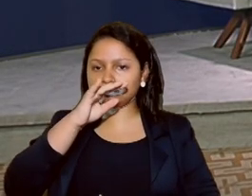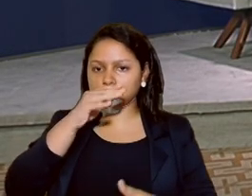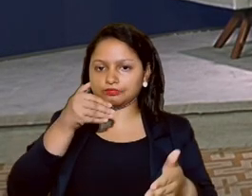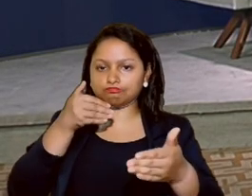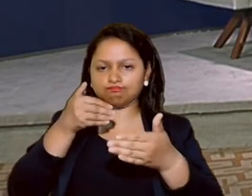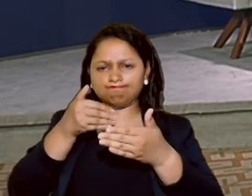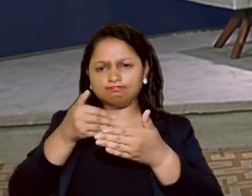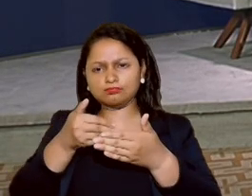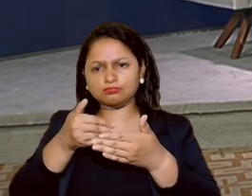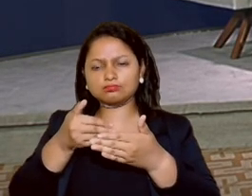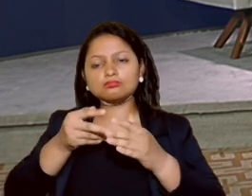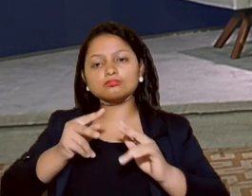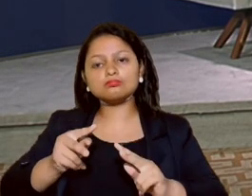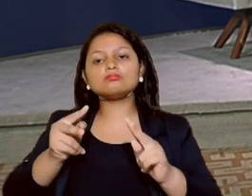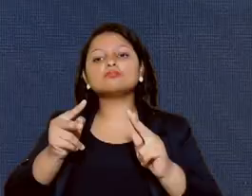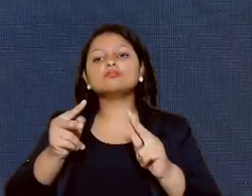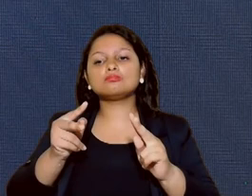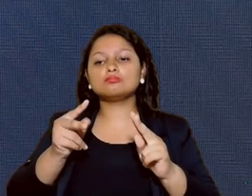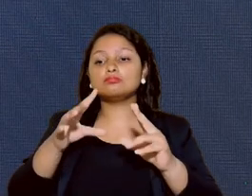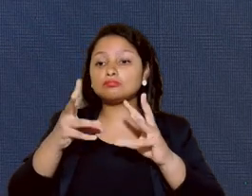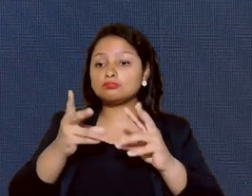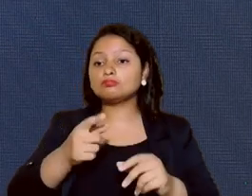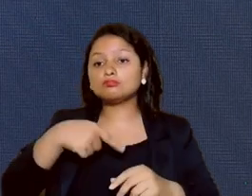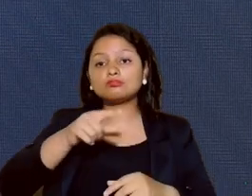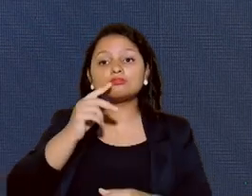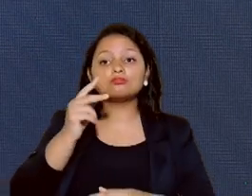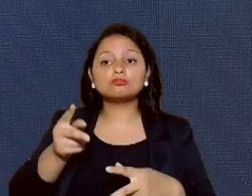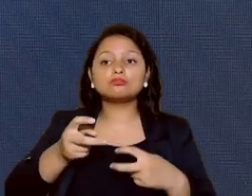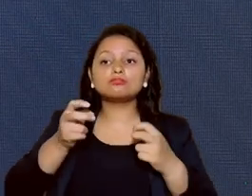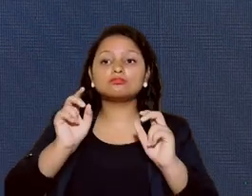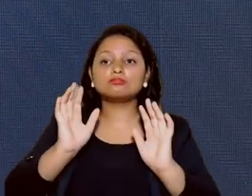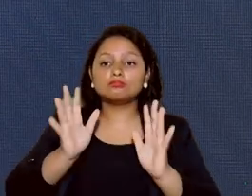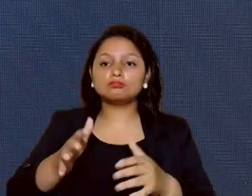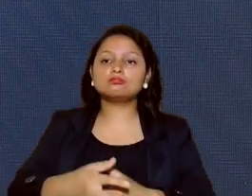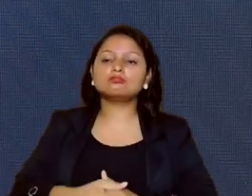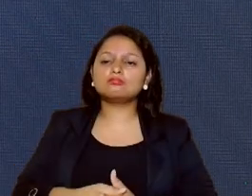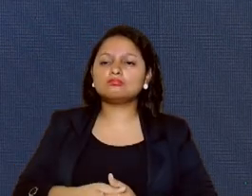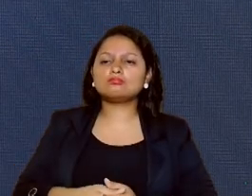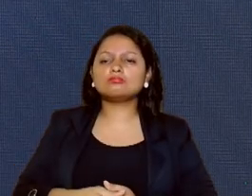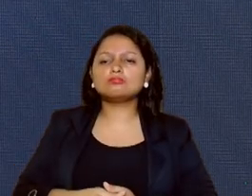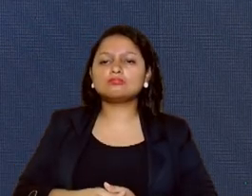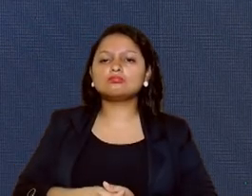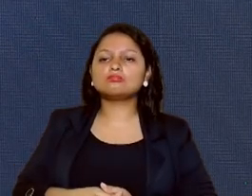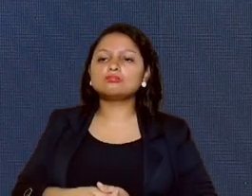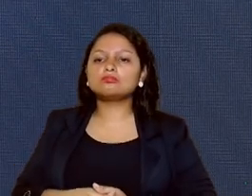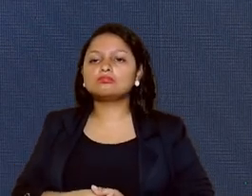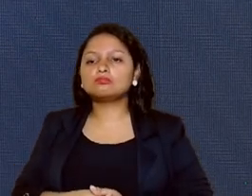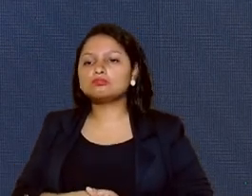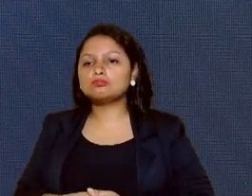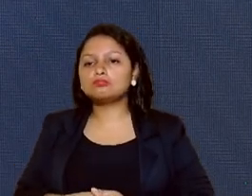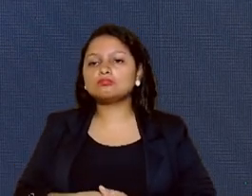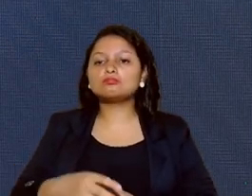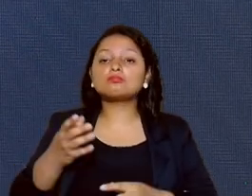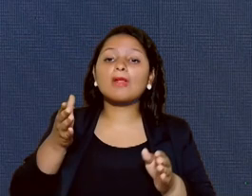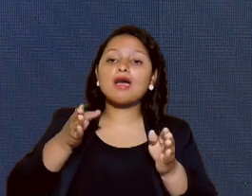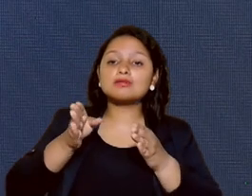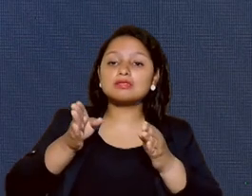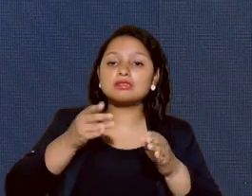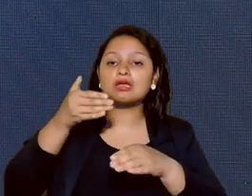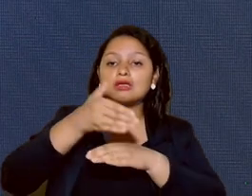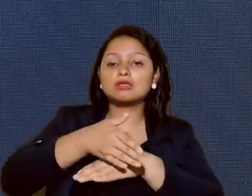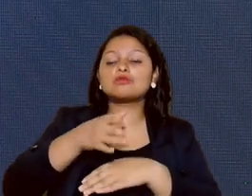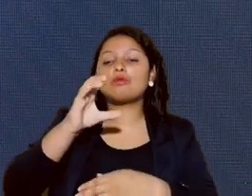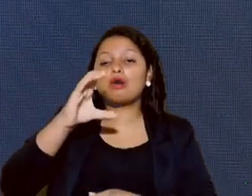é continuidade de tudo que a gente já tá vendo Então não tenho dúvida que você vai ter uma democratização da acesso ao crédito você vai ter uma